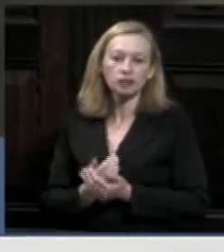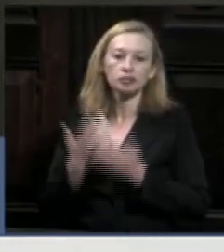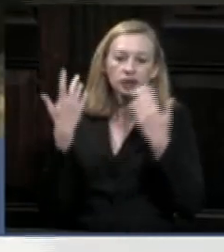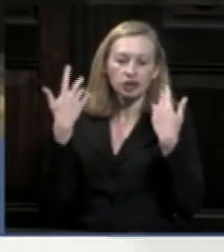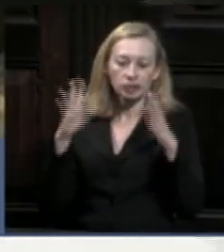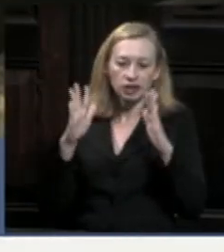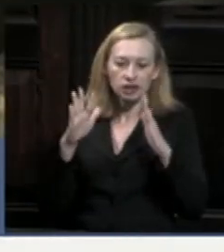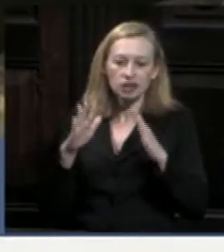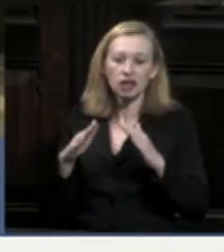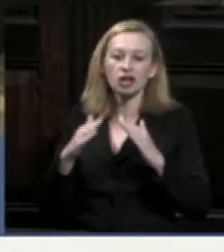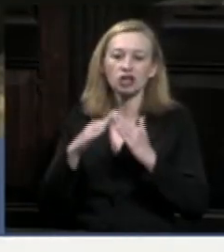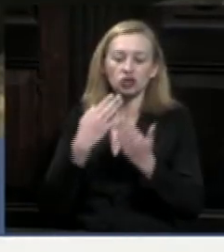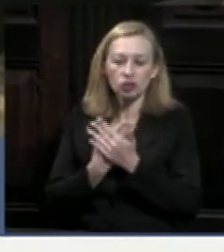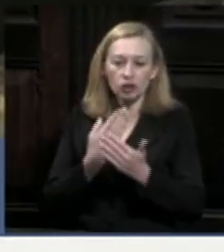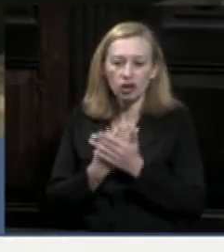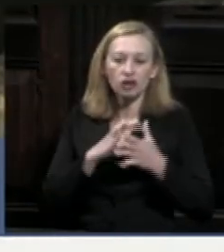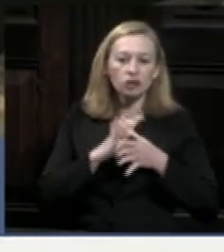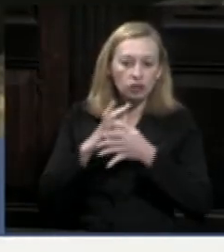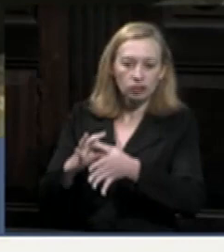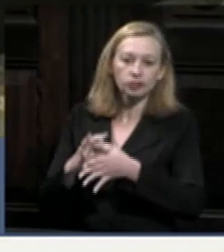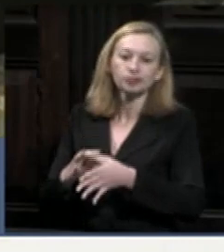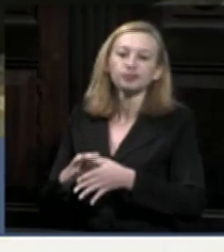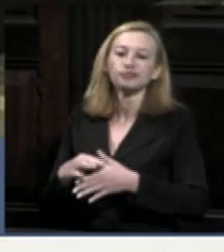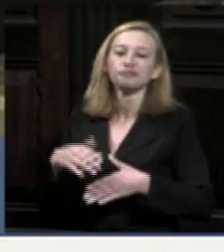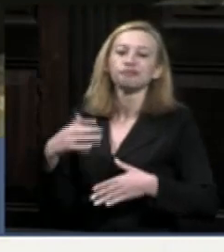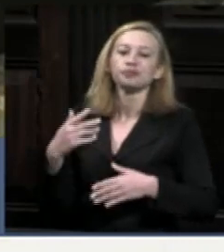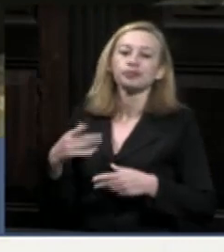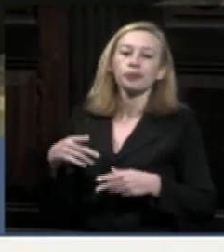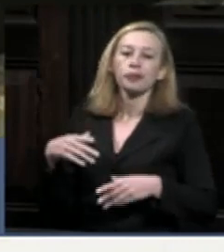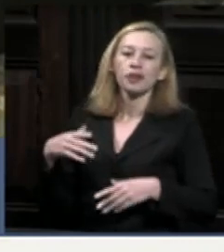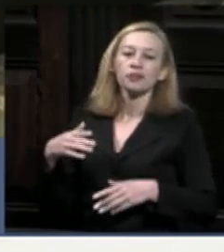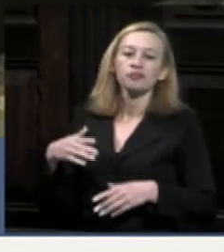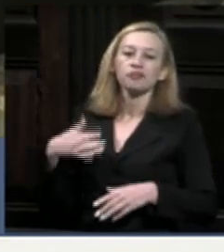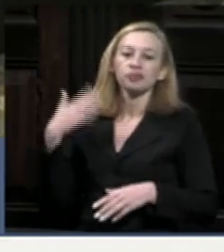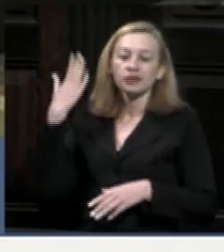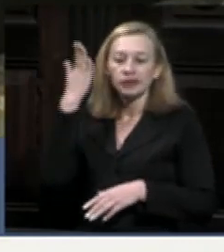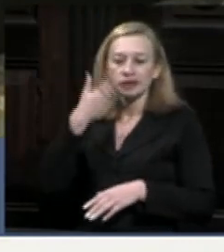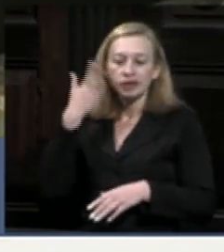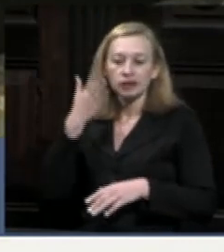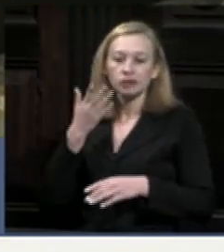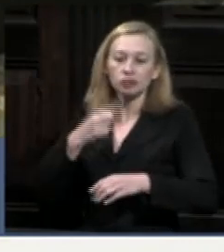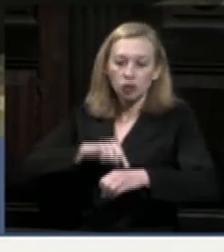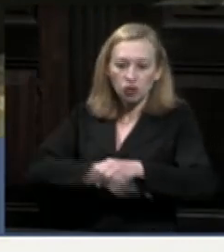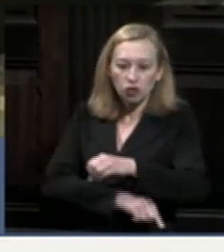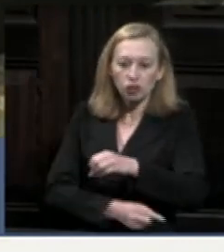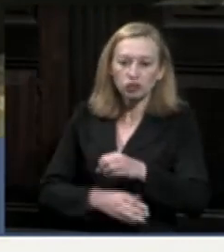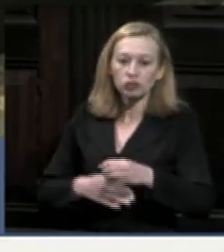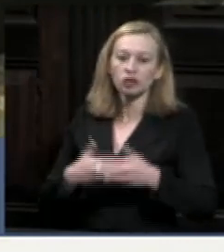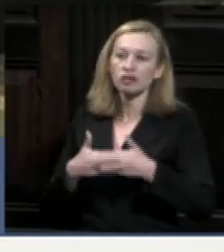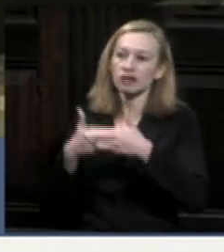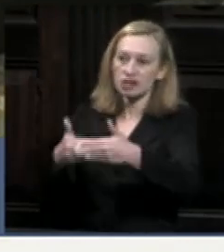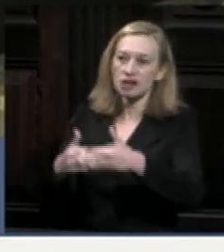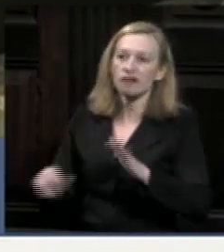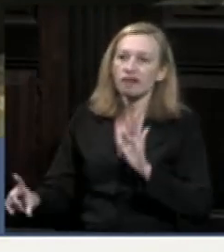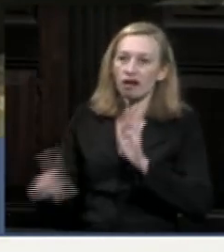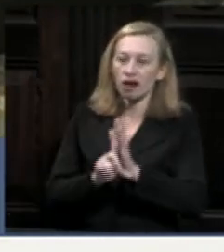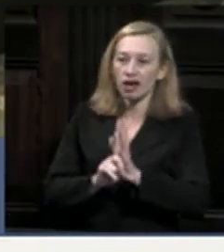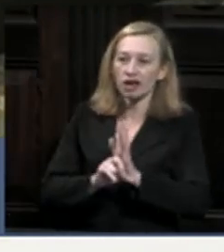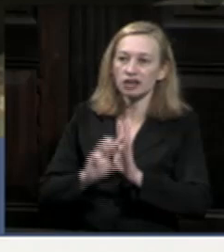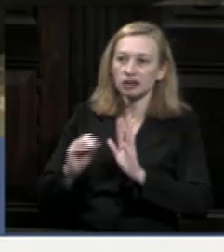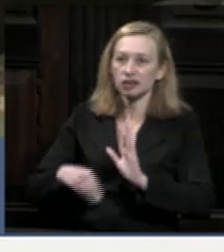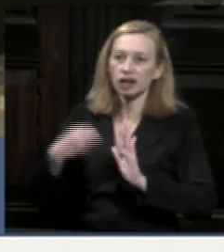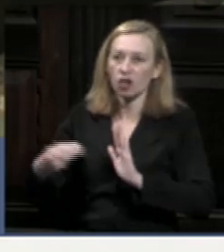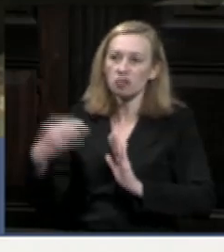maturidade ea capacidade de fazer um debate profundo e avançar nessa lei garantindo direitos quilombolas indígenas povos tradicionais